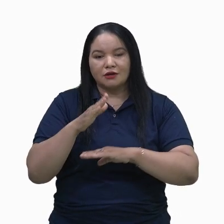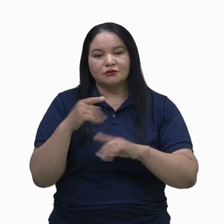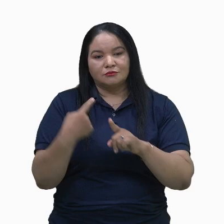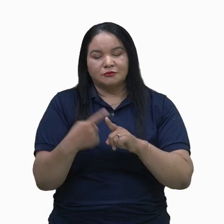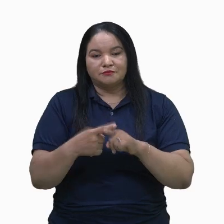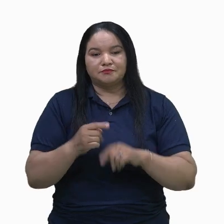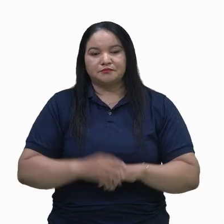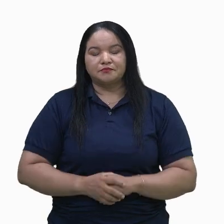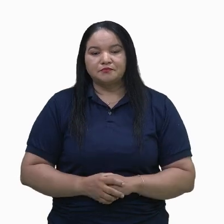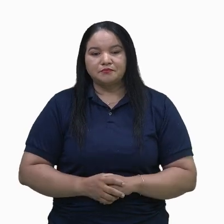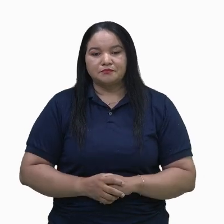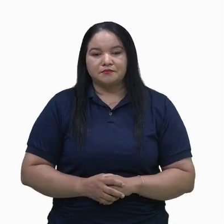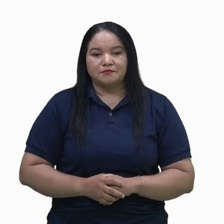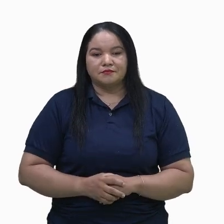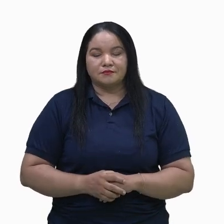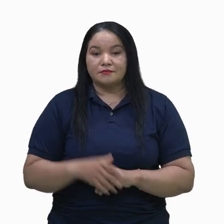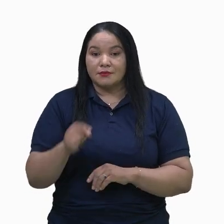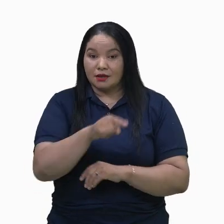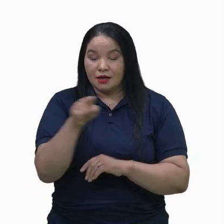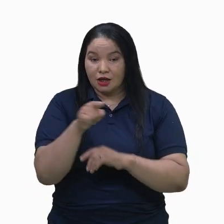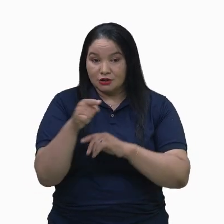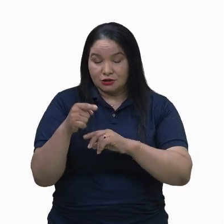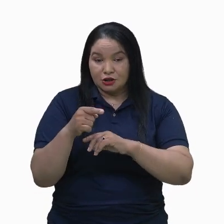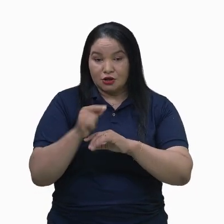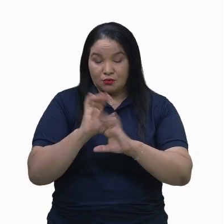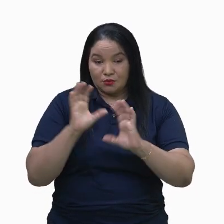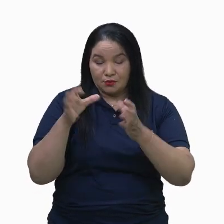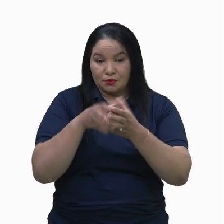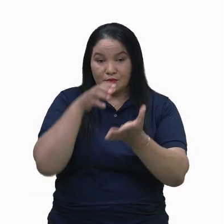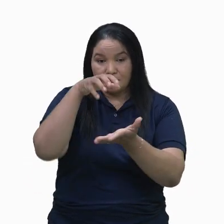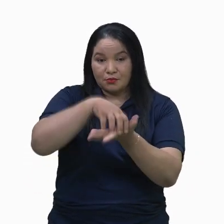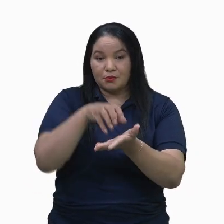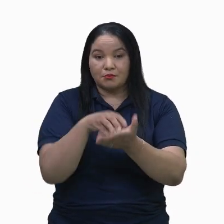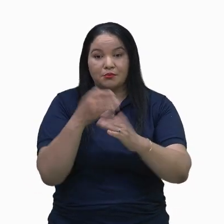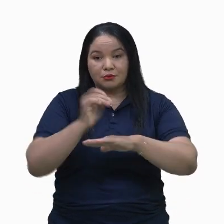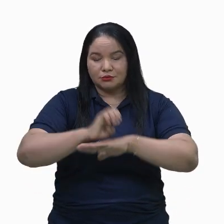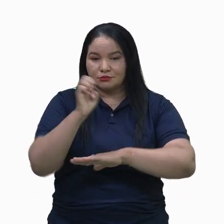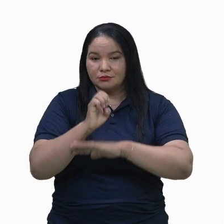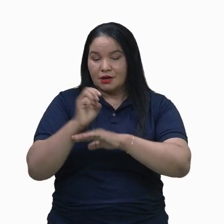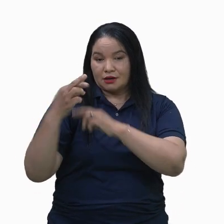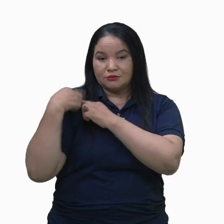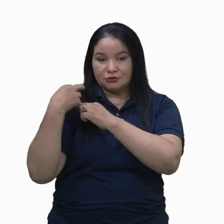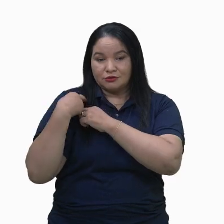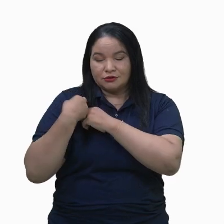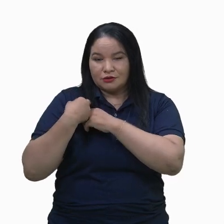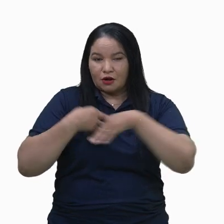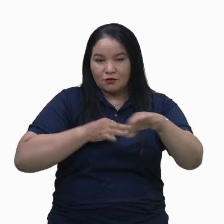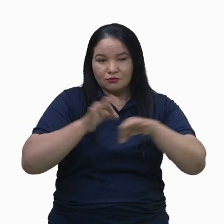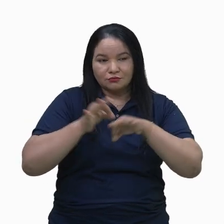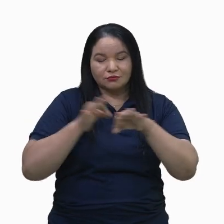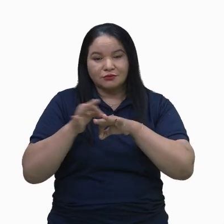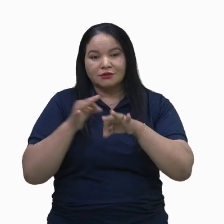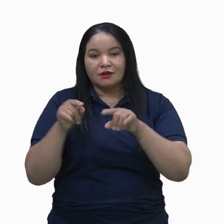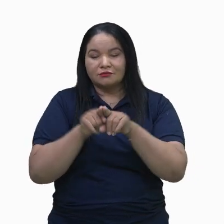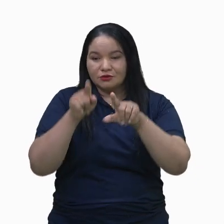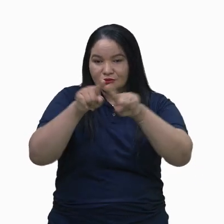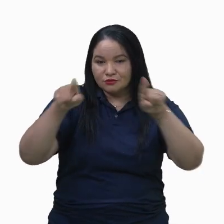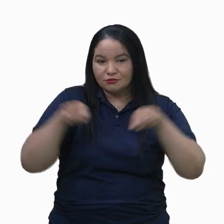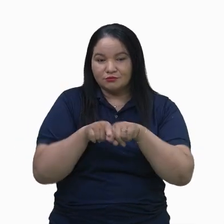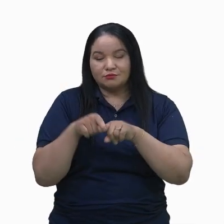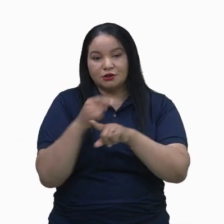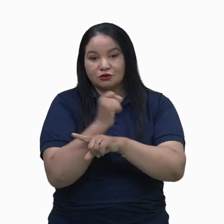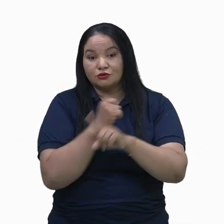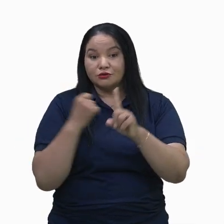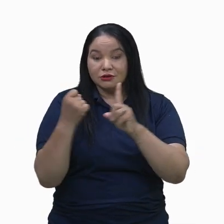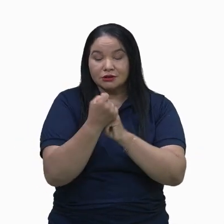aquele que é responsável, né, de cuidar de todo o espaço, né, físico, o espaço social, né, de